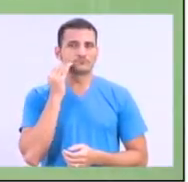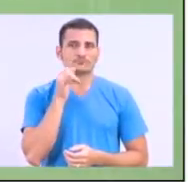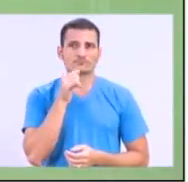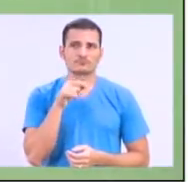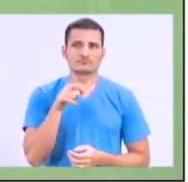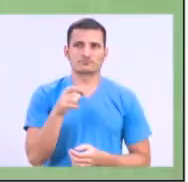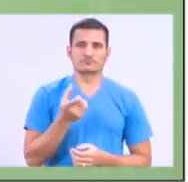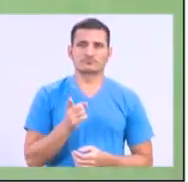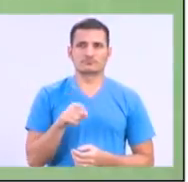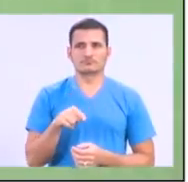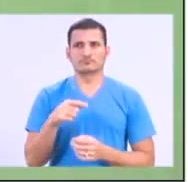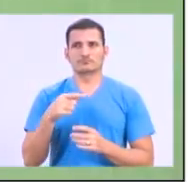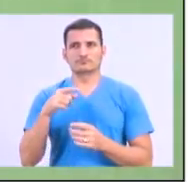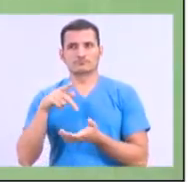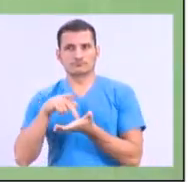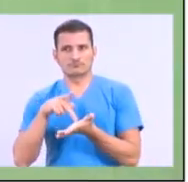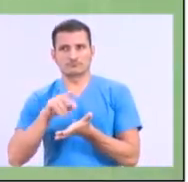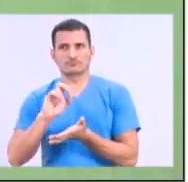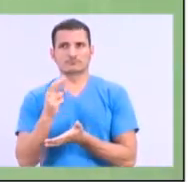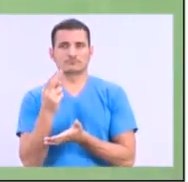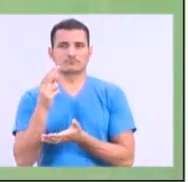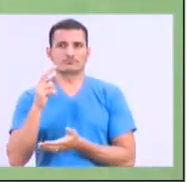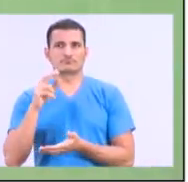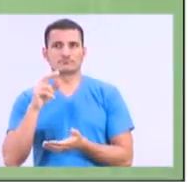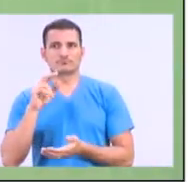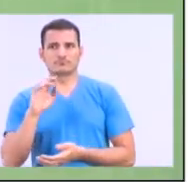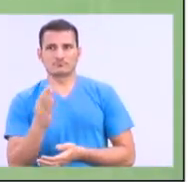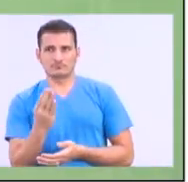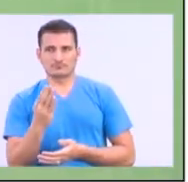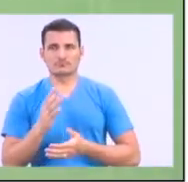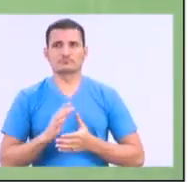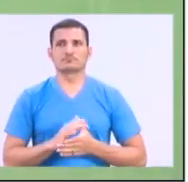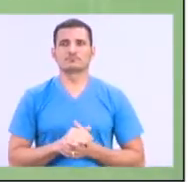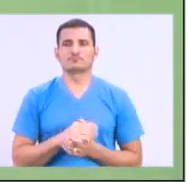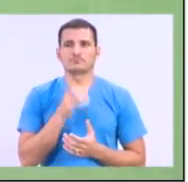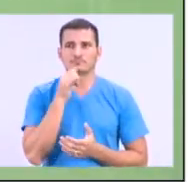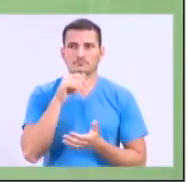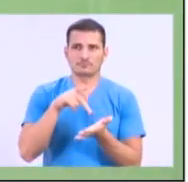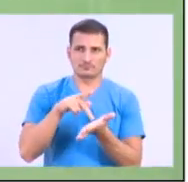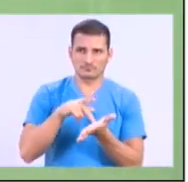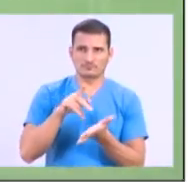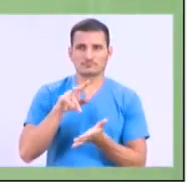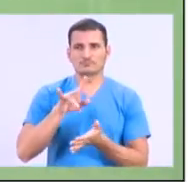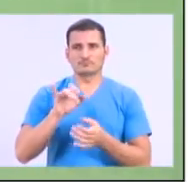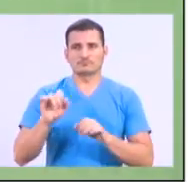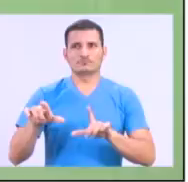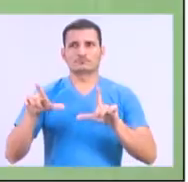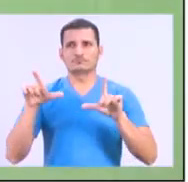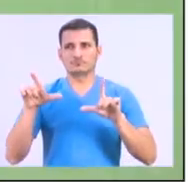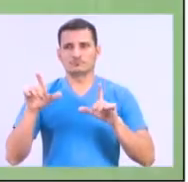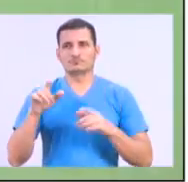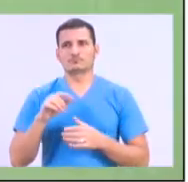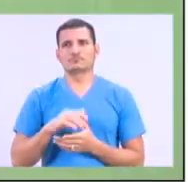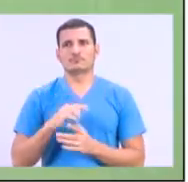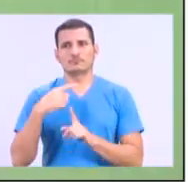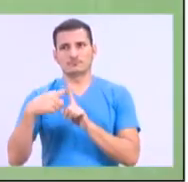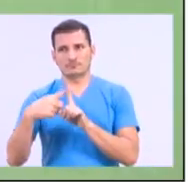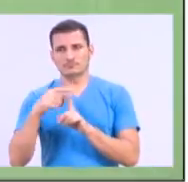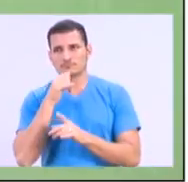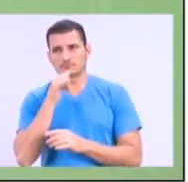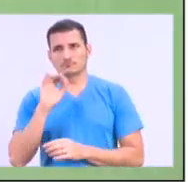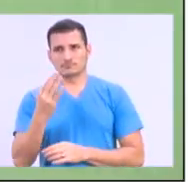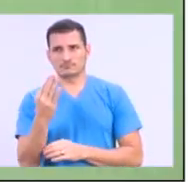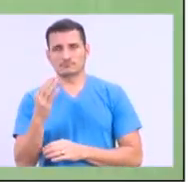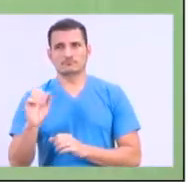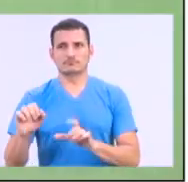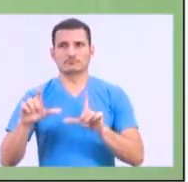se essa condição é verdadeira ou falsa. Caso seja verdadeira, ele vai imprimir o valor é positivo. Caso seja falsa, ele vai